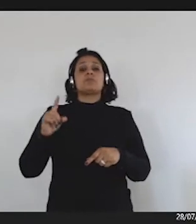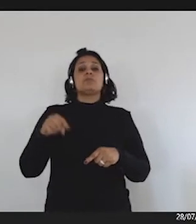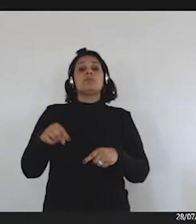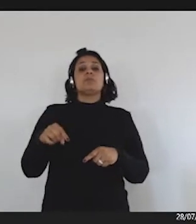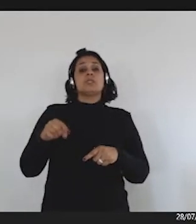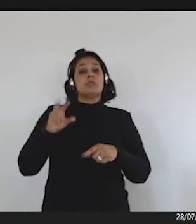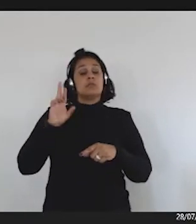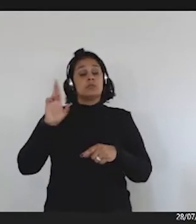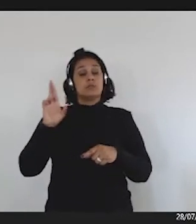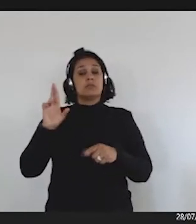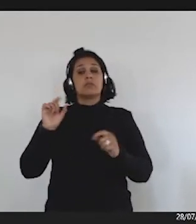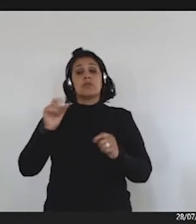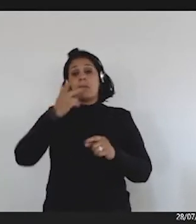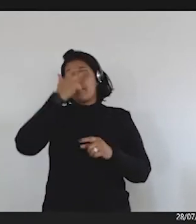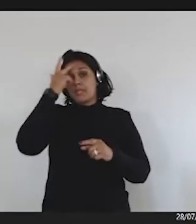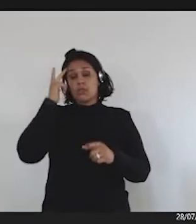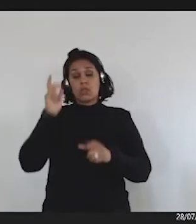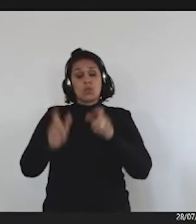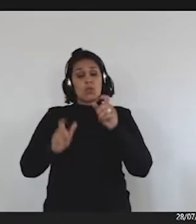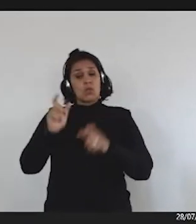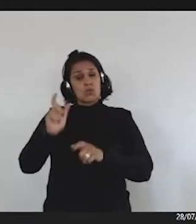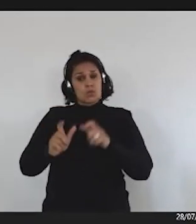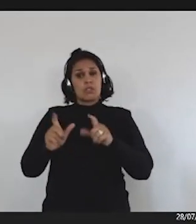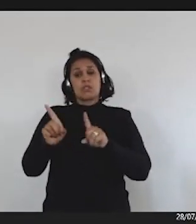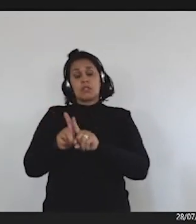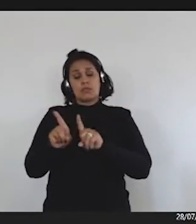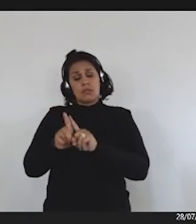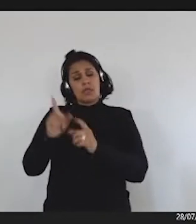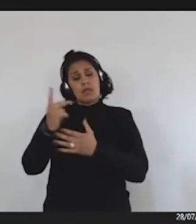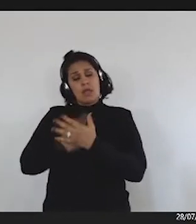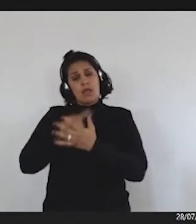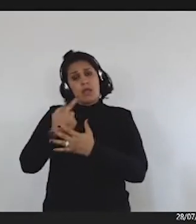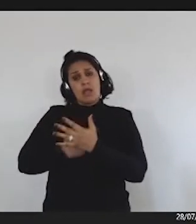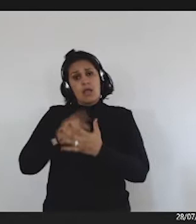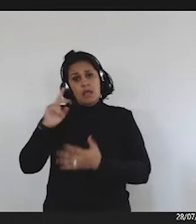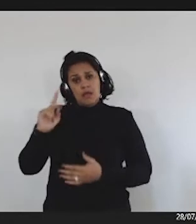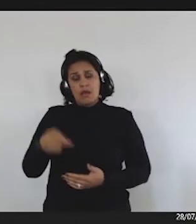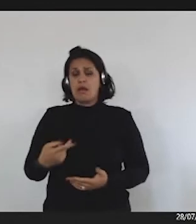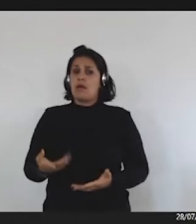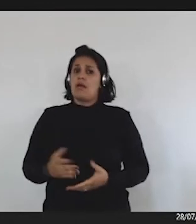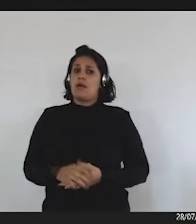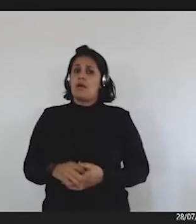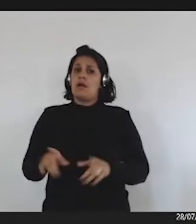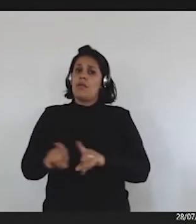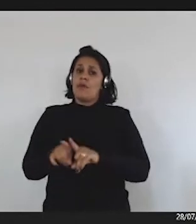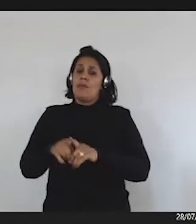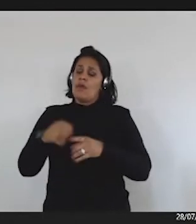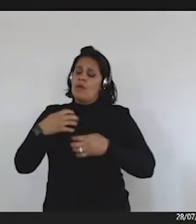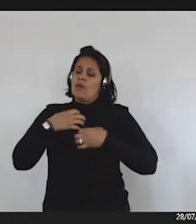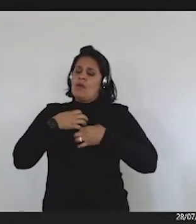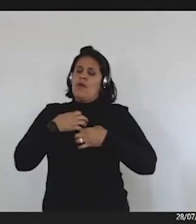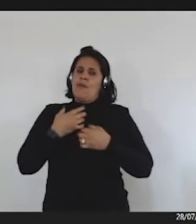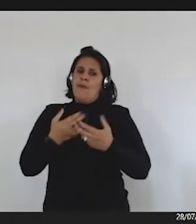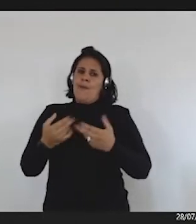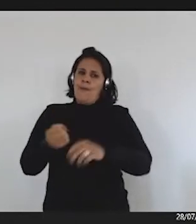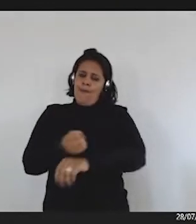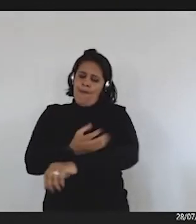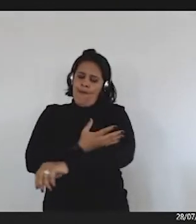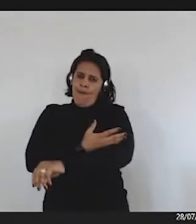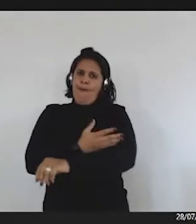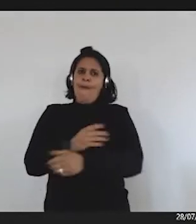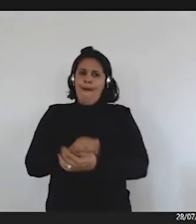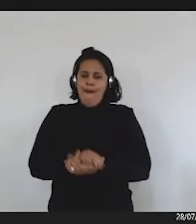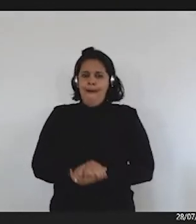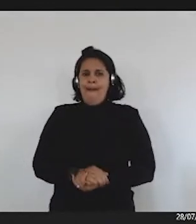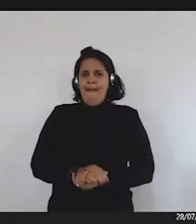seres humanos passíveis de erros, passíveis de emoções e, inclusive, há que ser